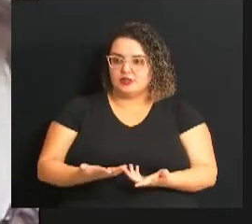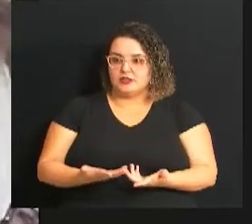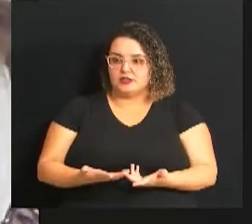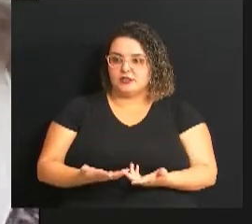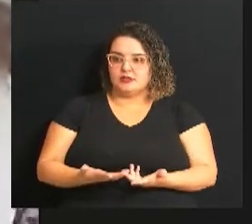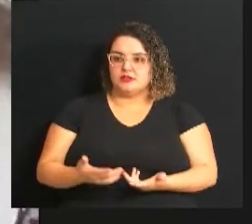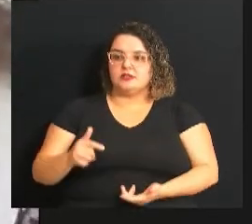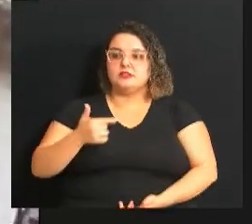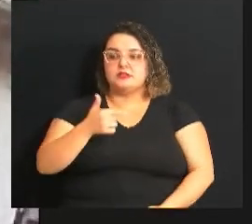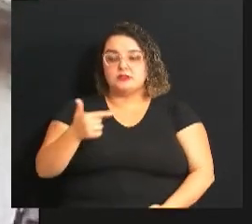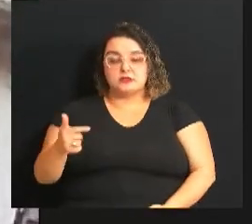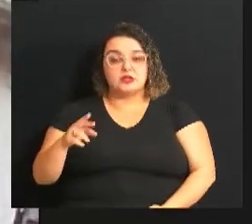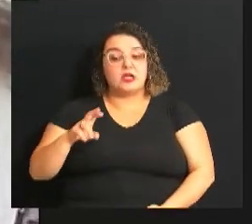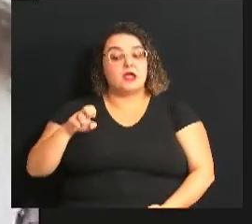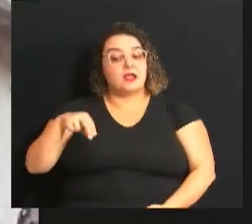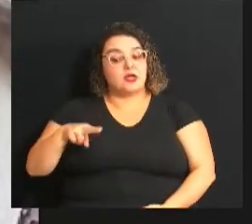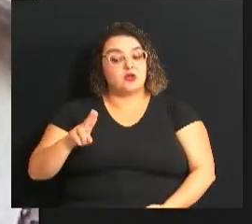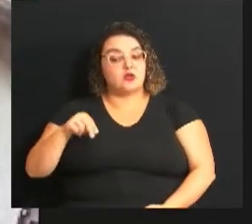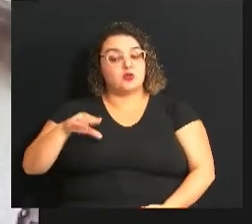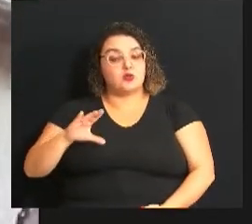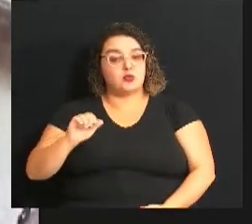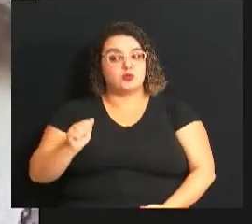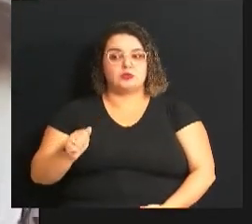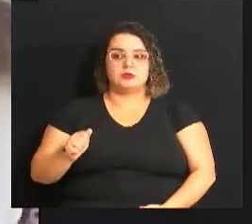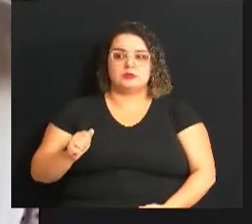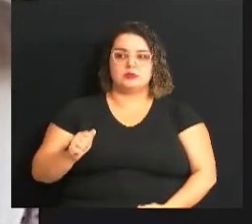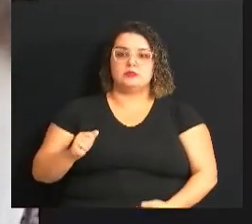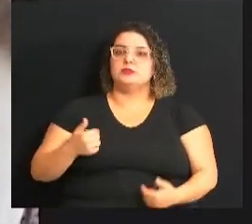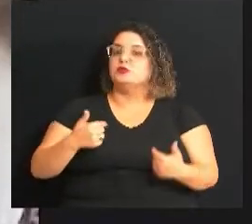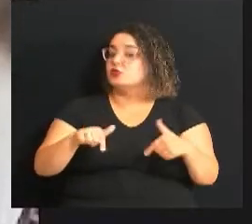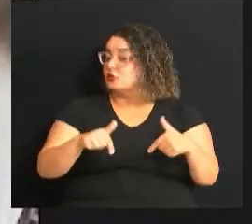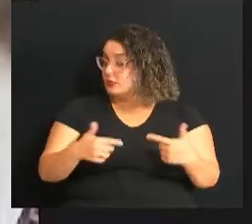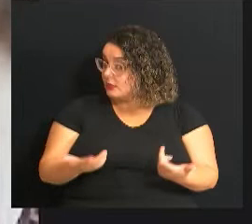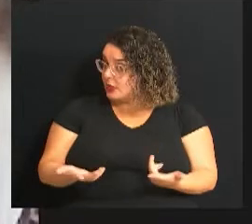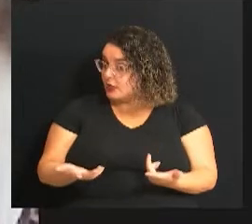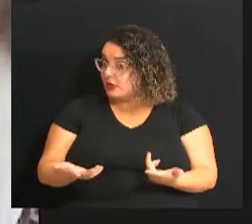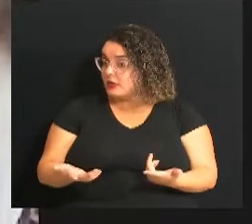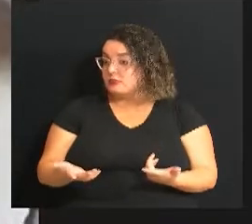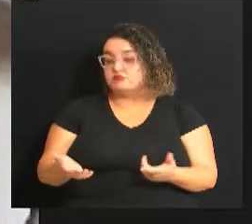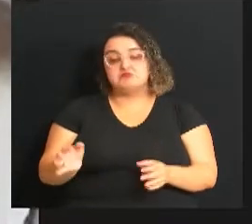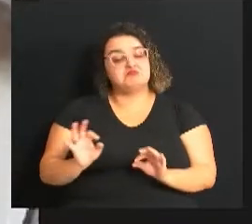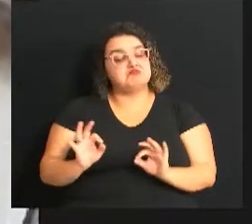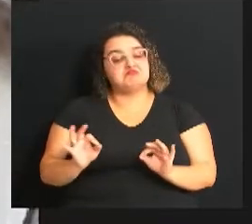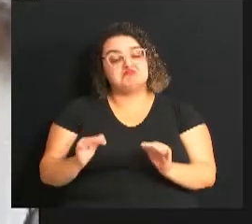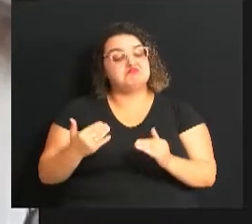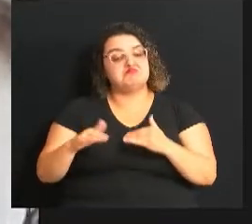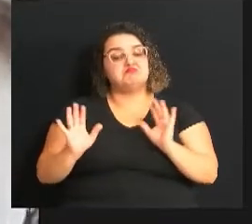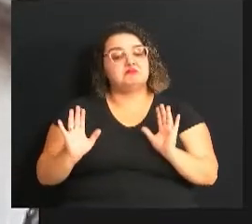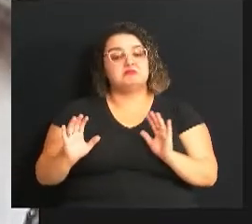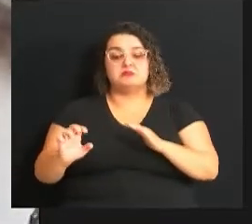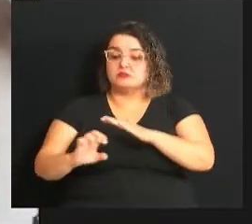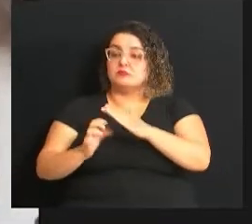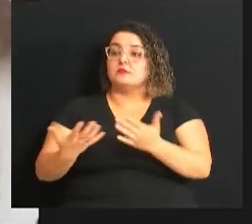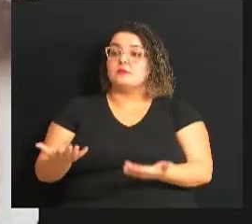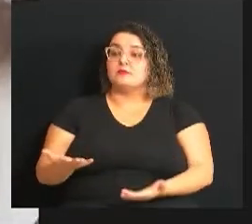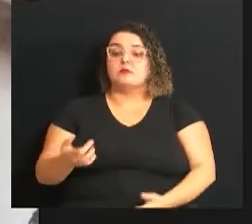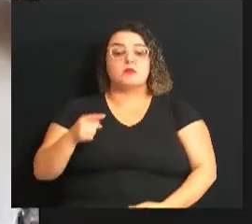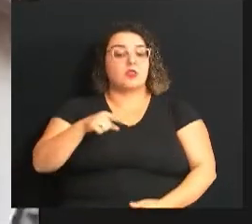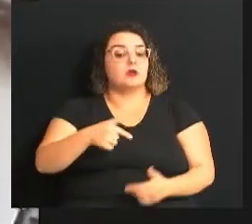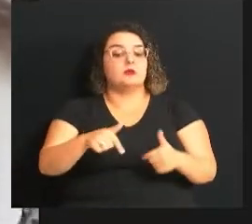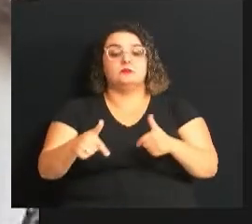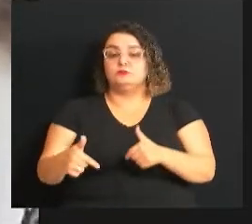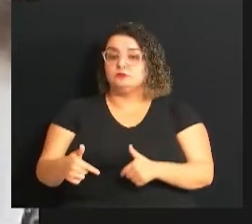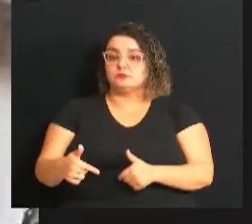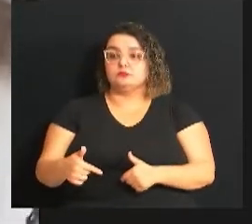haja renúncia por parte do trabalhador. Então, nada impede da empresa chegar e dizer, olha, você agora só vai trabalhar